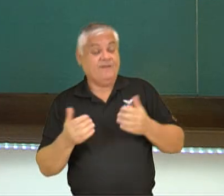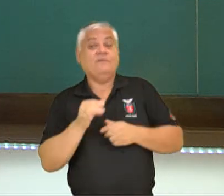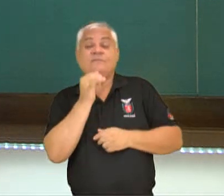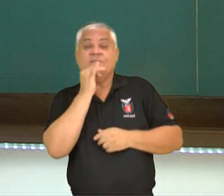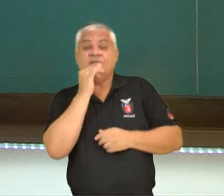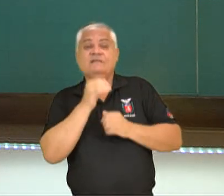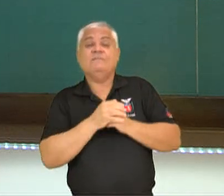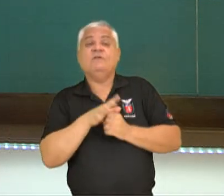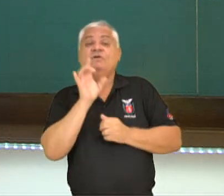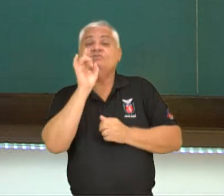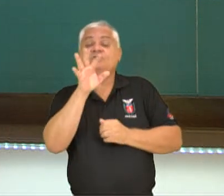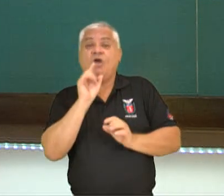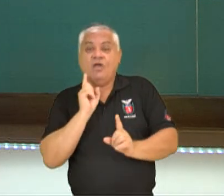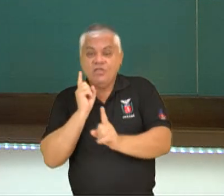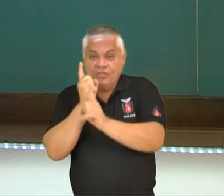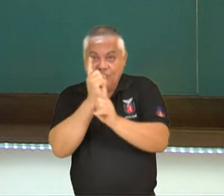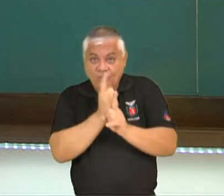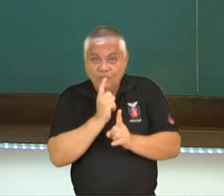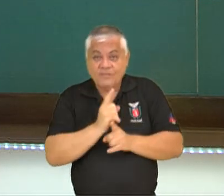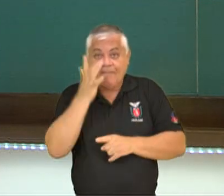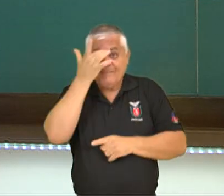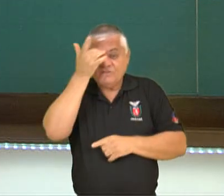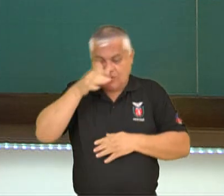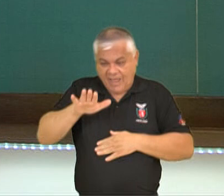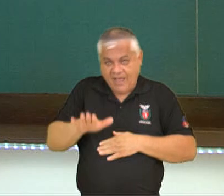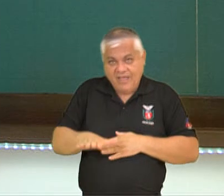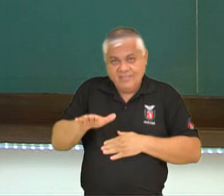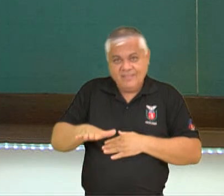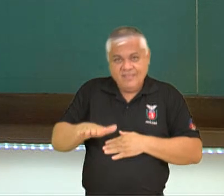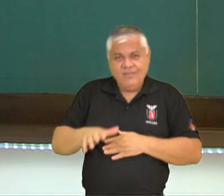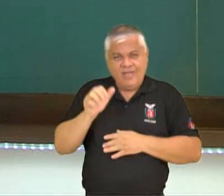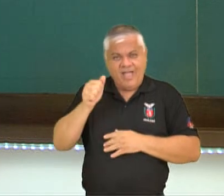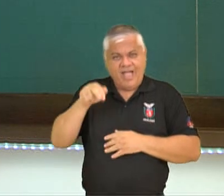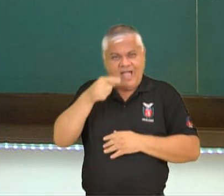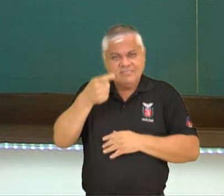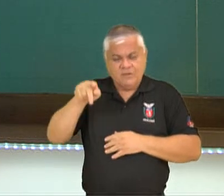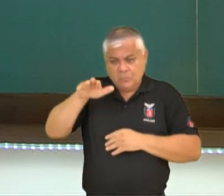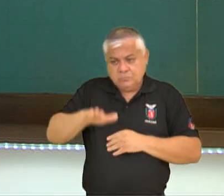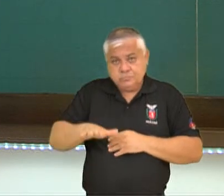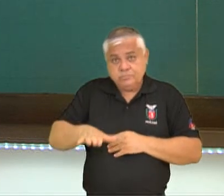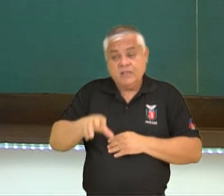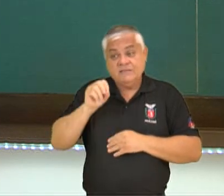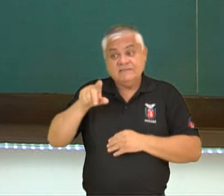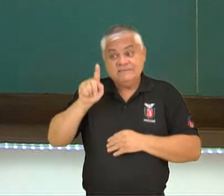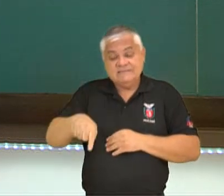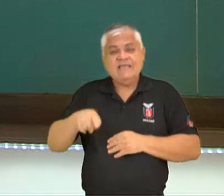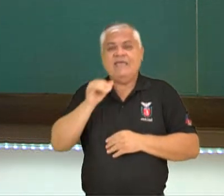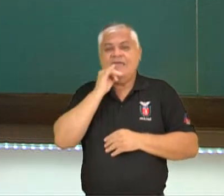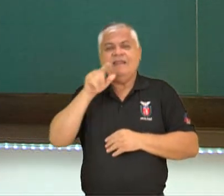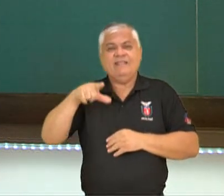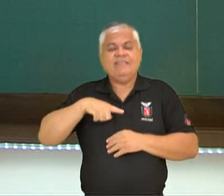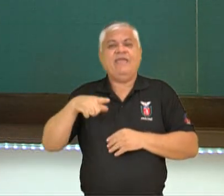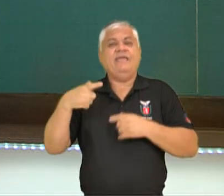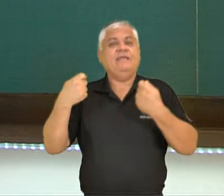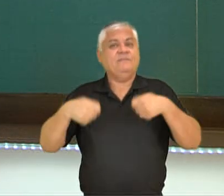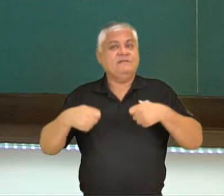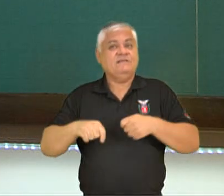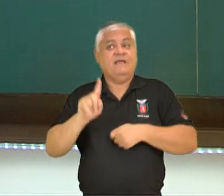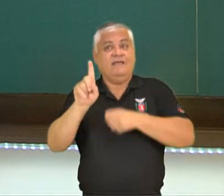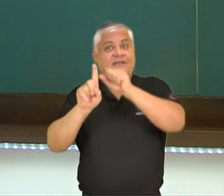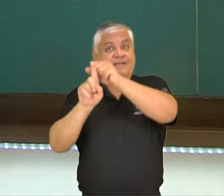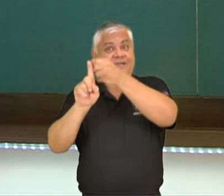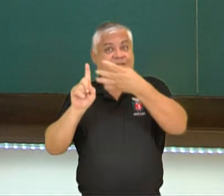gente só vai encontrar uma pessoa com nanismo, no caso da acondroplasia, se for heterozigota. Porque lembra que esse gene é